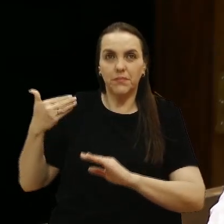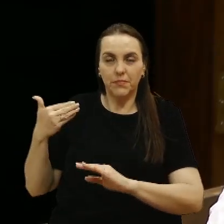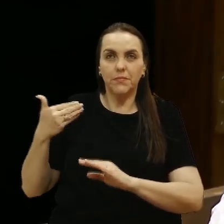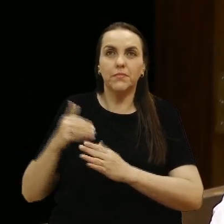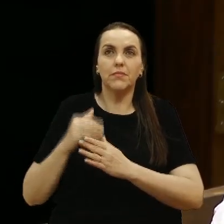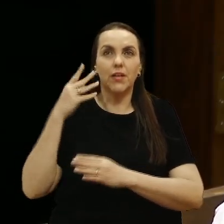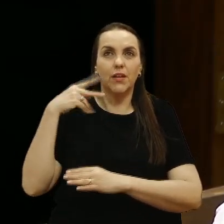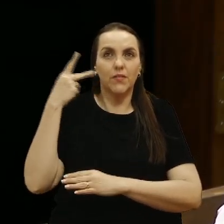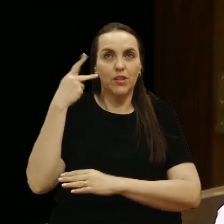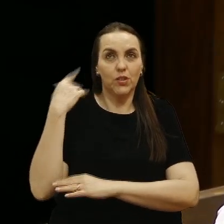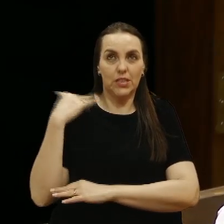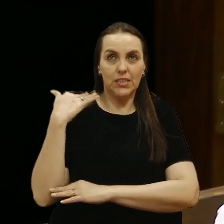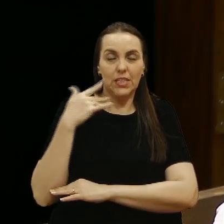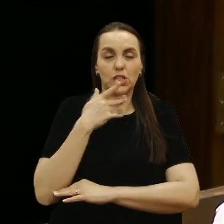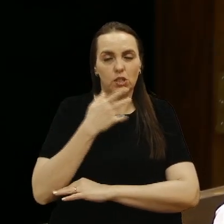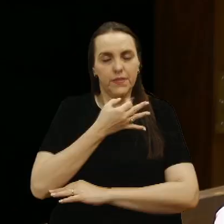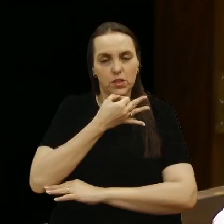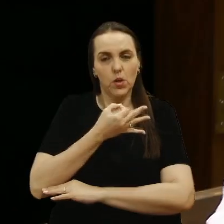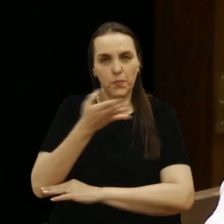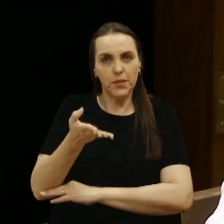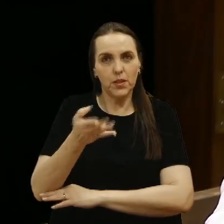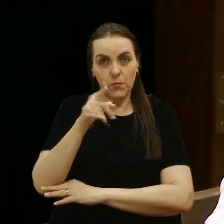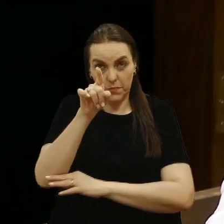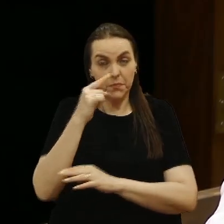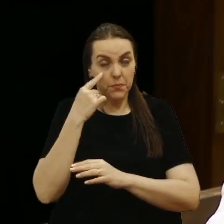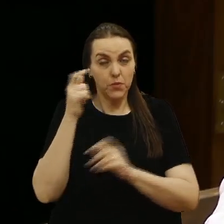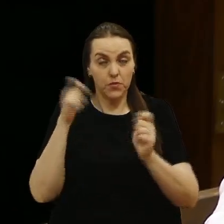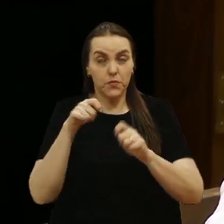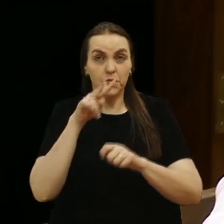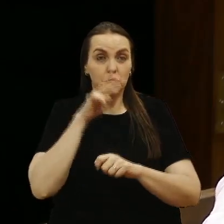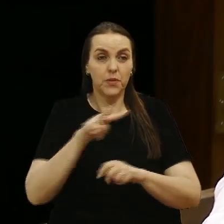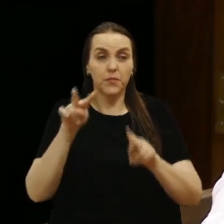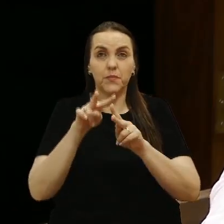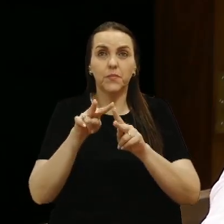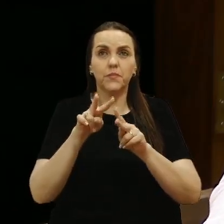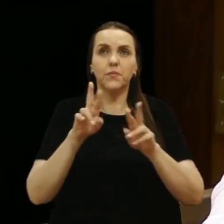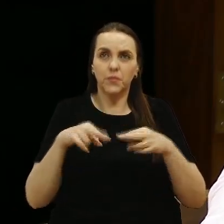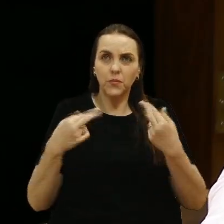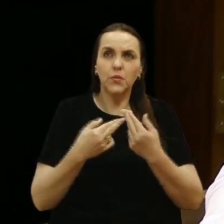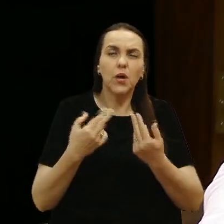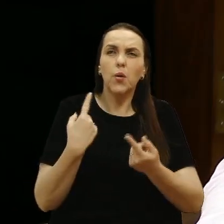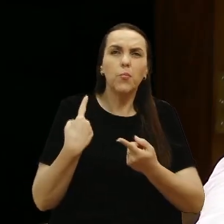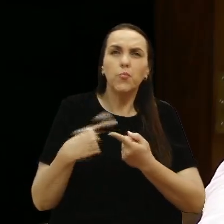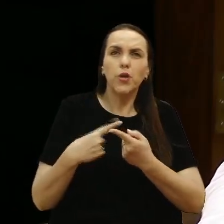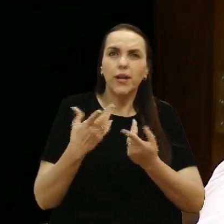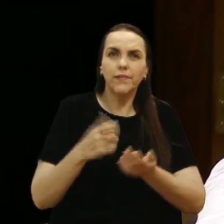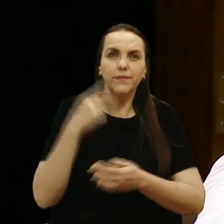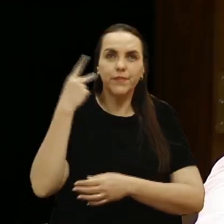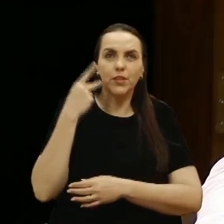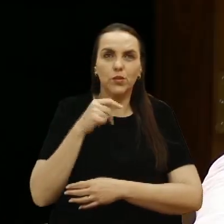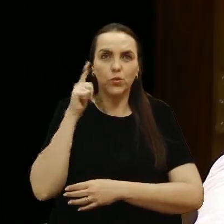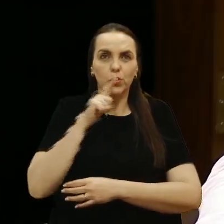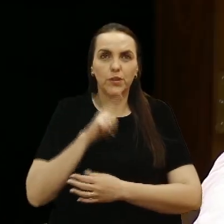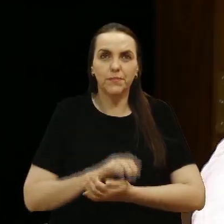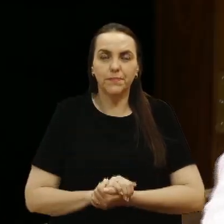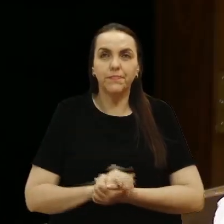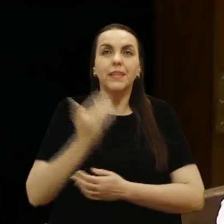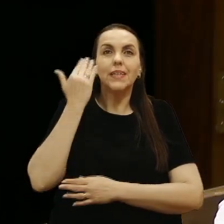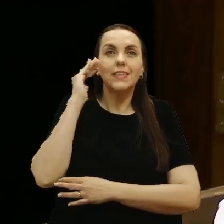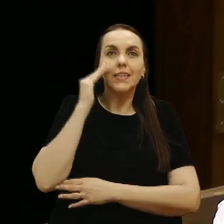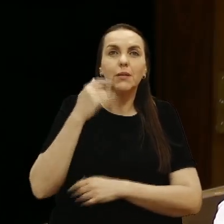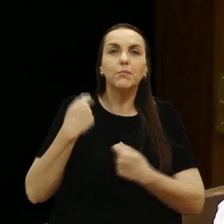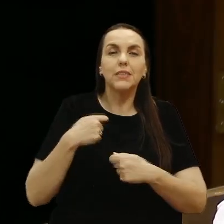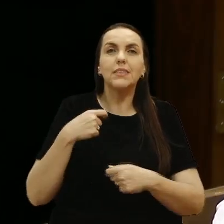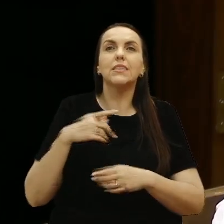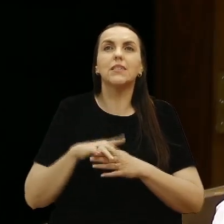opinião. E o senhor pode verificar. Nós reunimos-nos e fomos estudar. Sabe por quê, vereador Lucas? Porque nós entendemos que tem que ser feita a